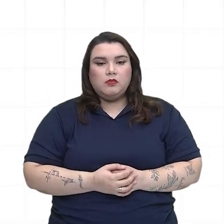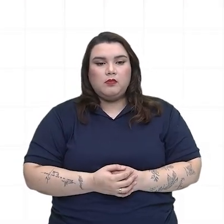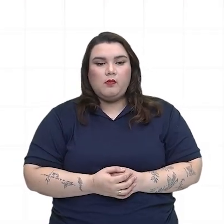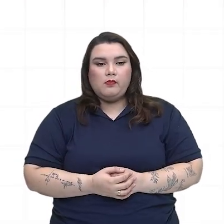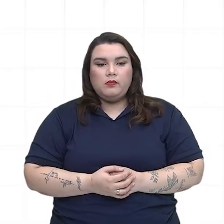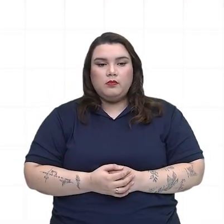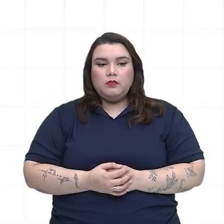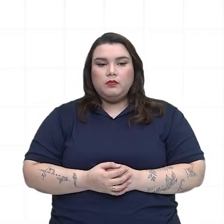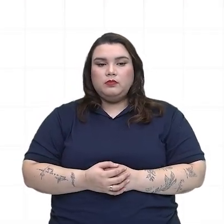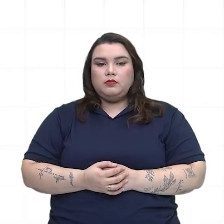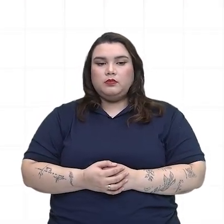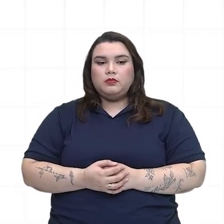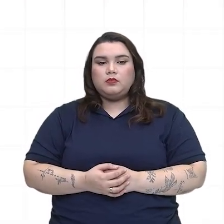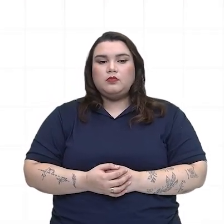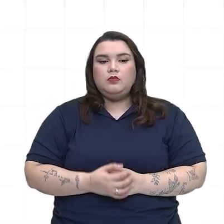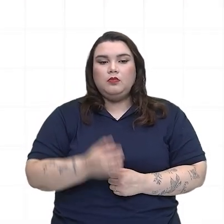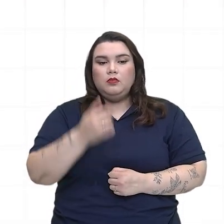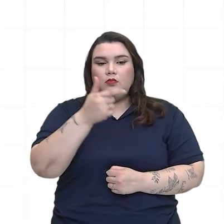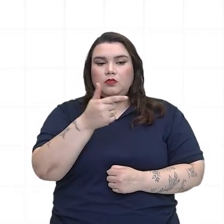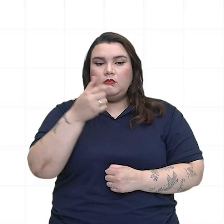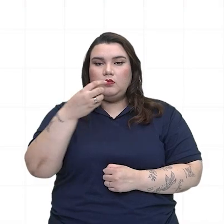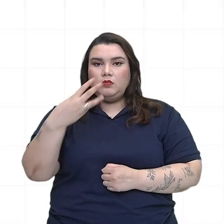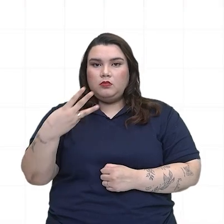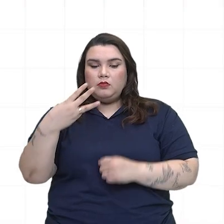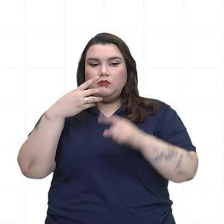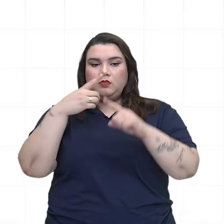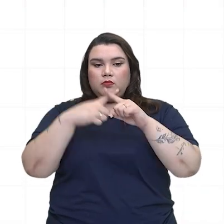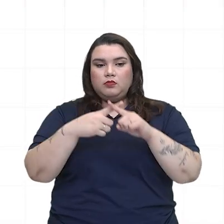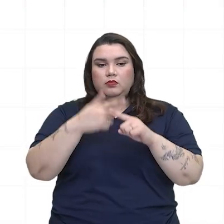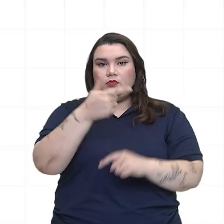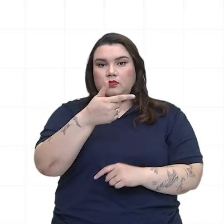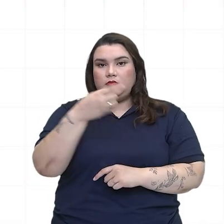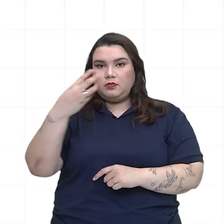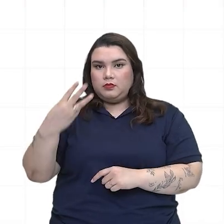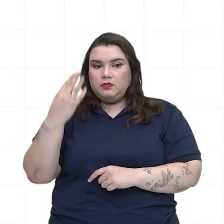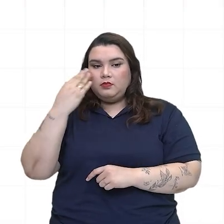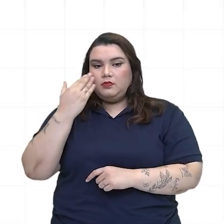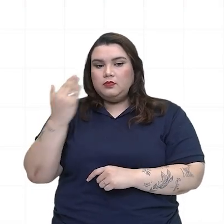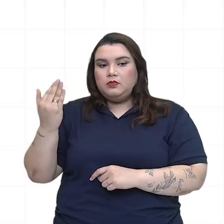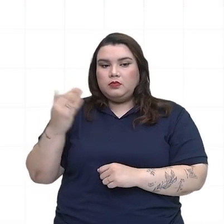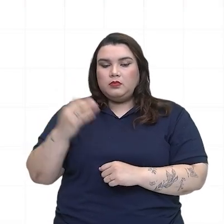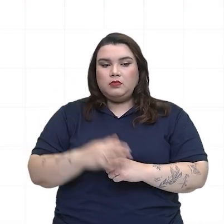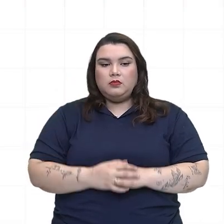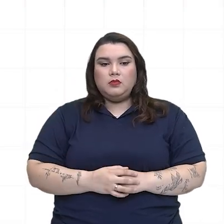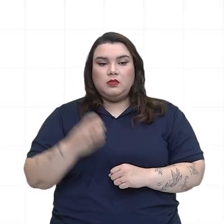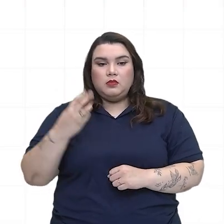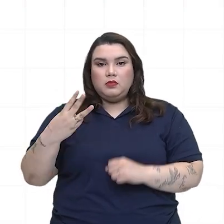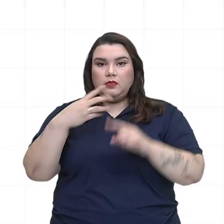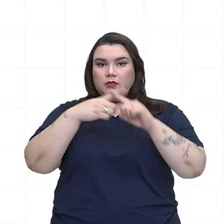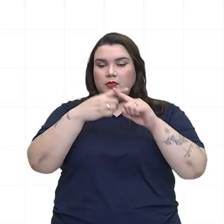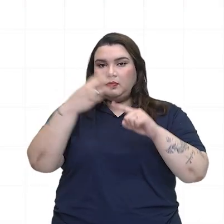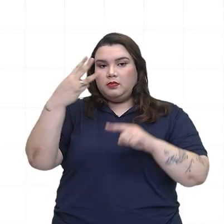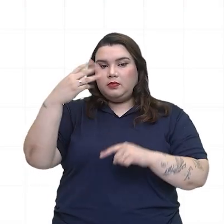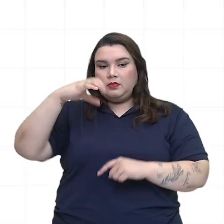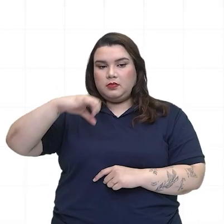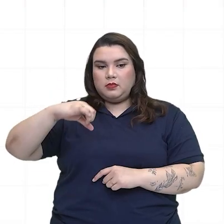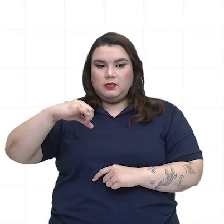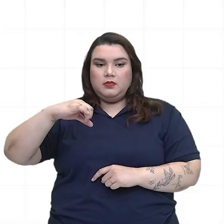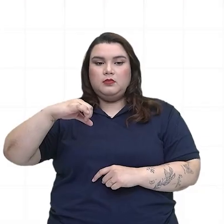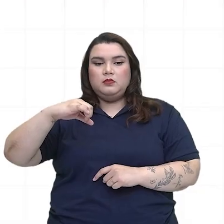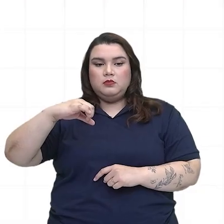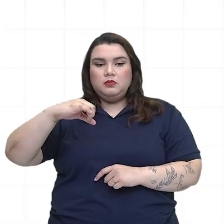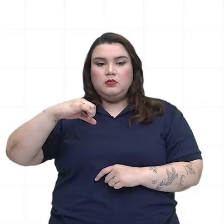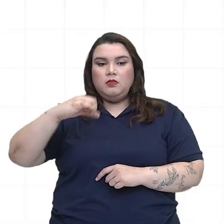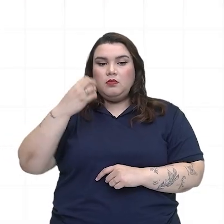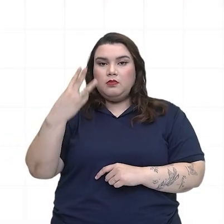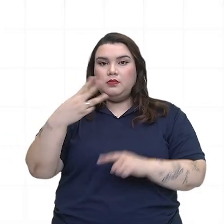devagarinho, ó. 23 vezes 23. 3 vezes 3, 9. 3